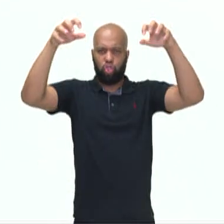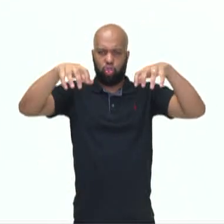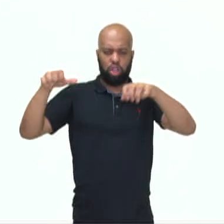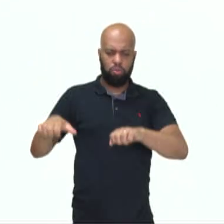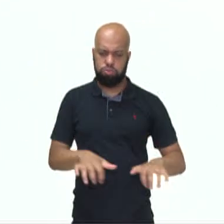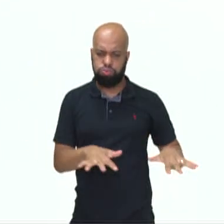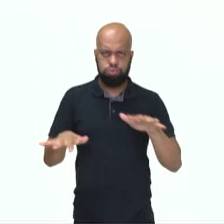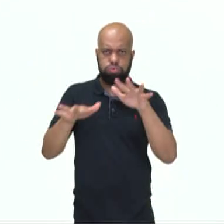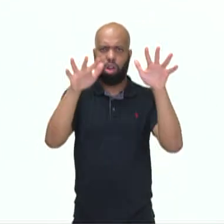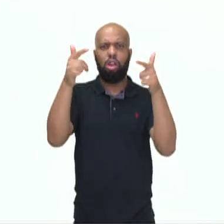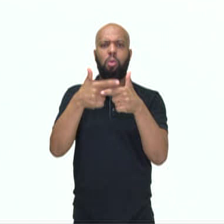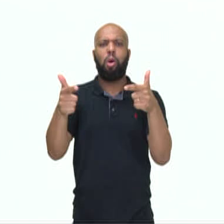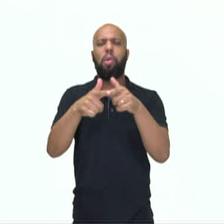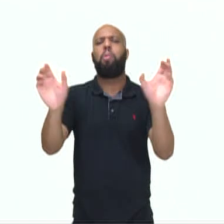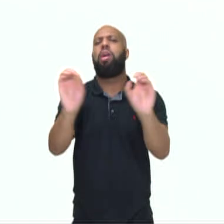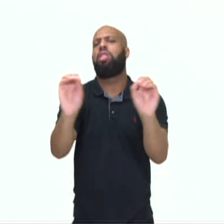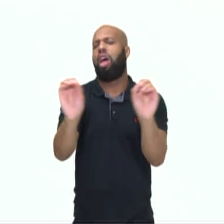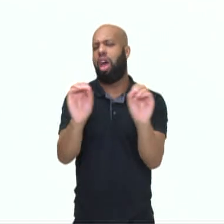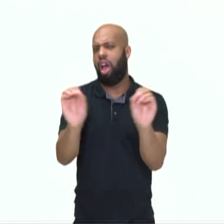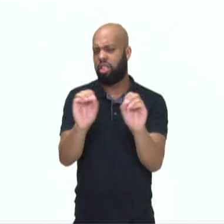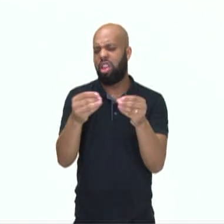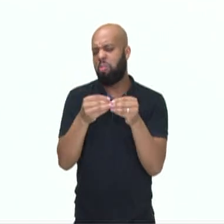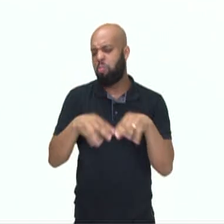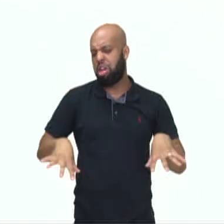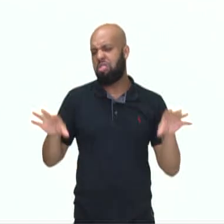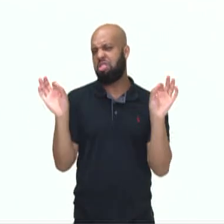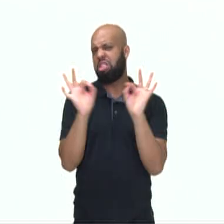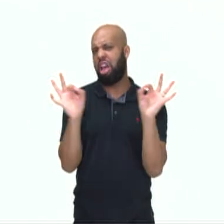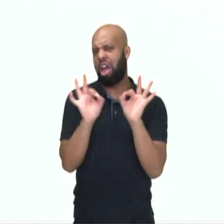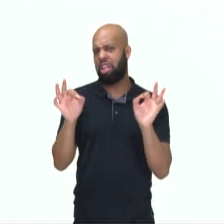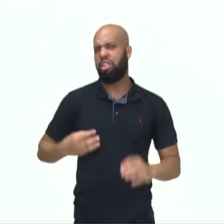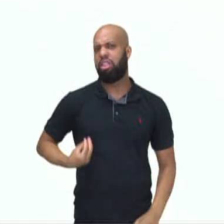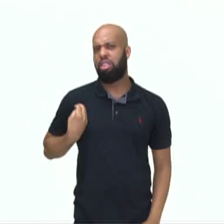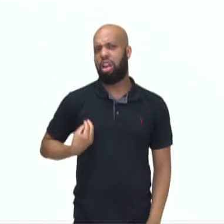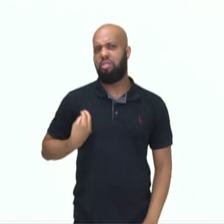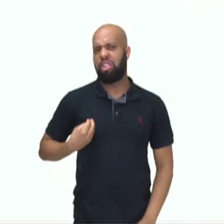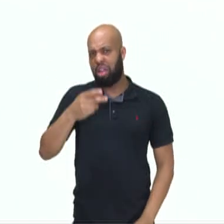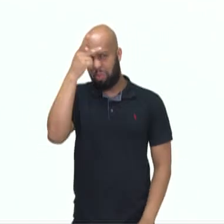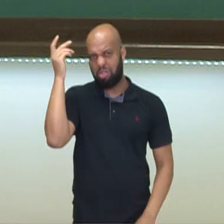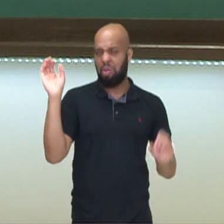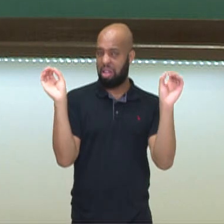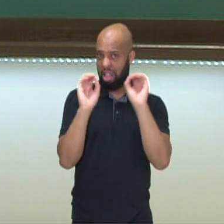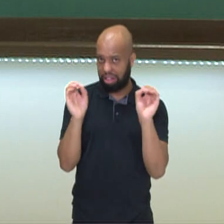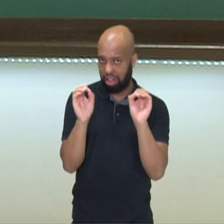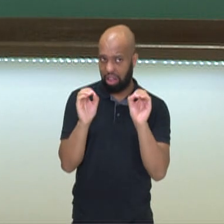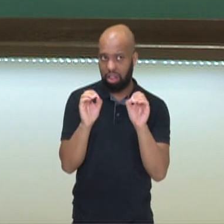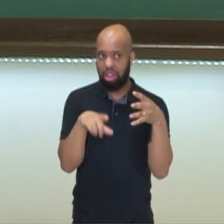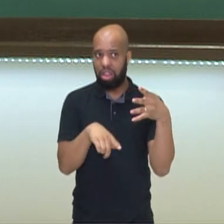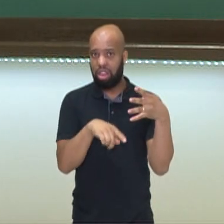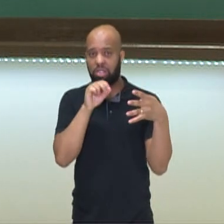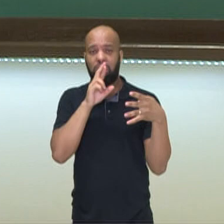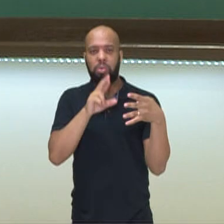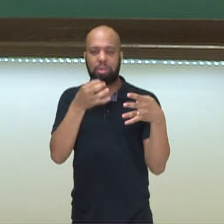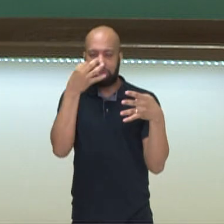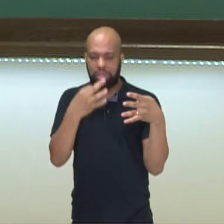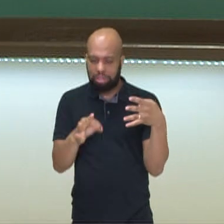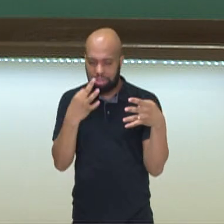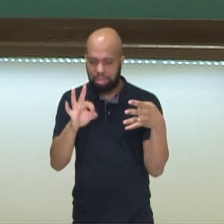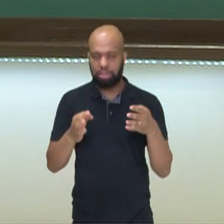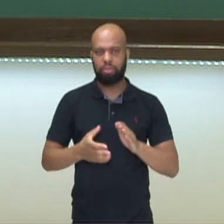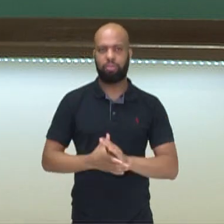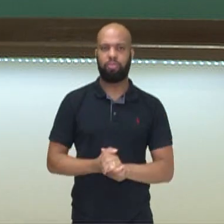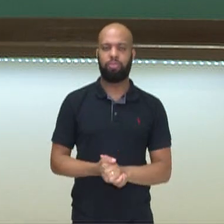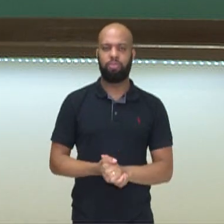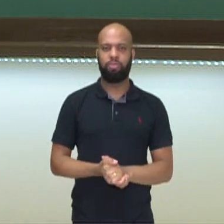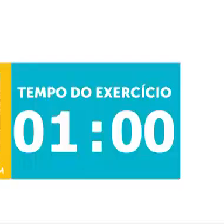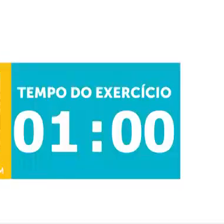enchentes não danificam e nem prejudicam a vida de ninguém. Então, você tem um tempinho aí para responder.